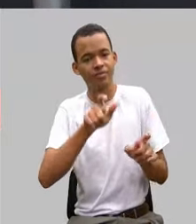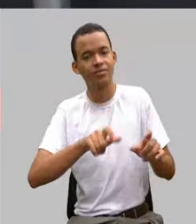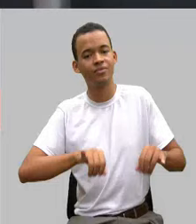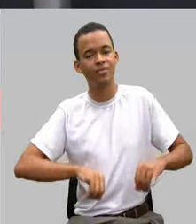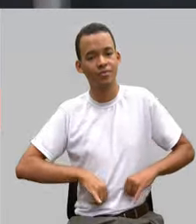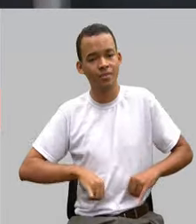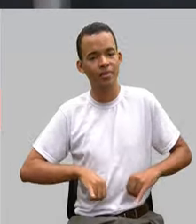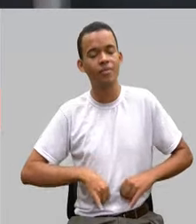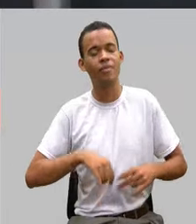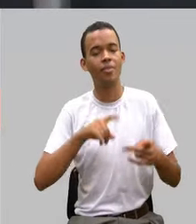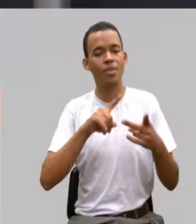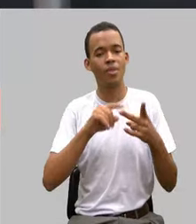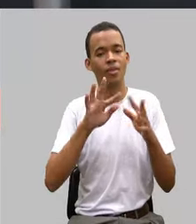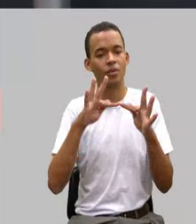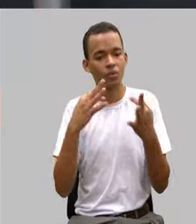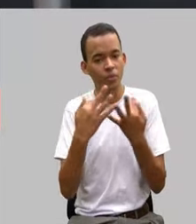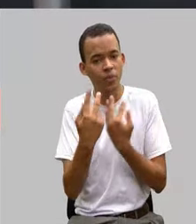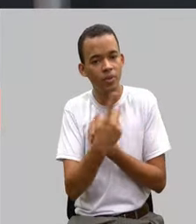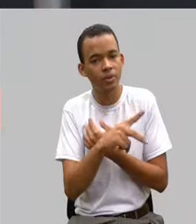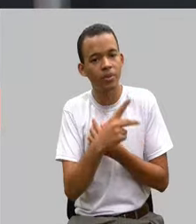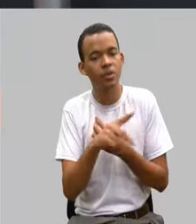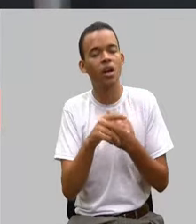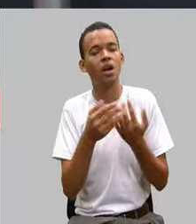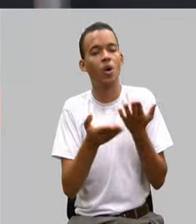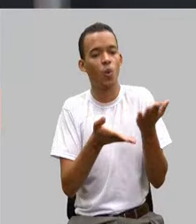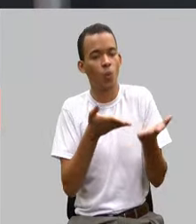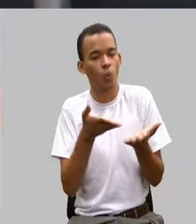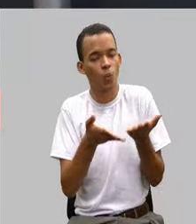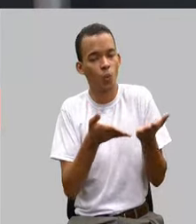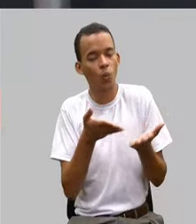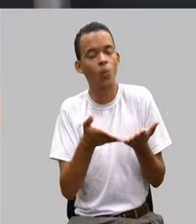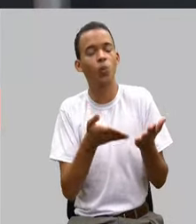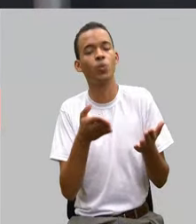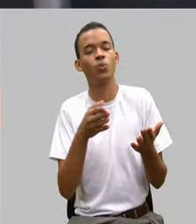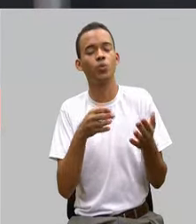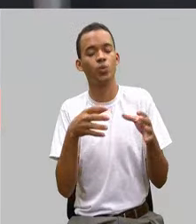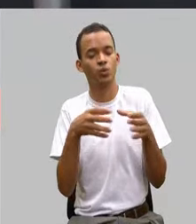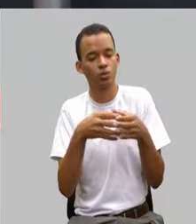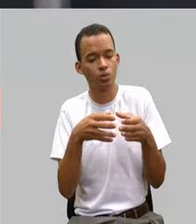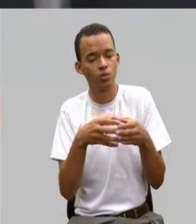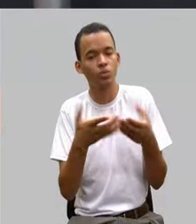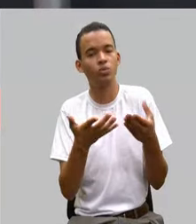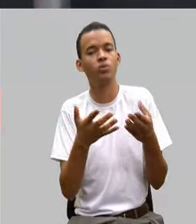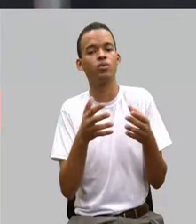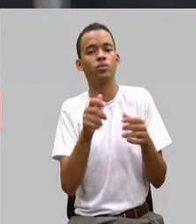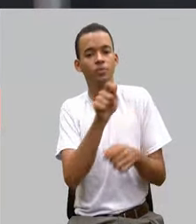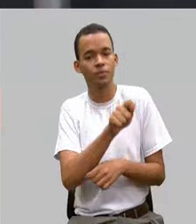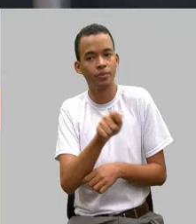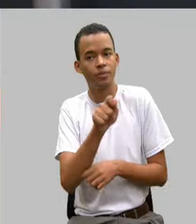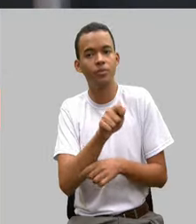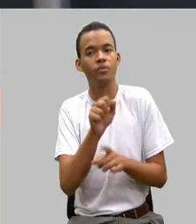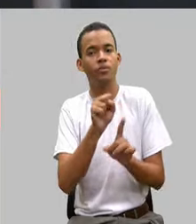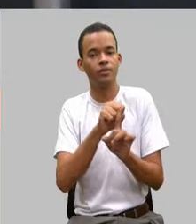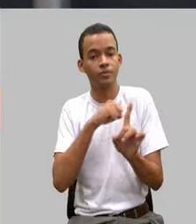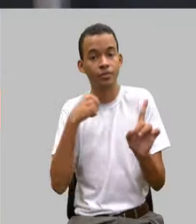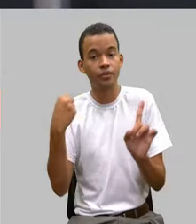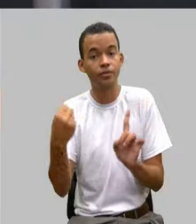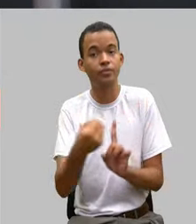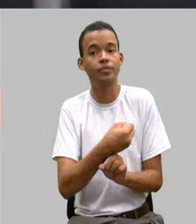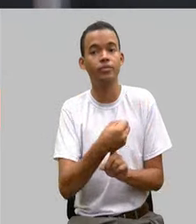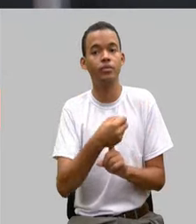cuidadores de famílias comunidades grupos associações da sociedade como um todo é necessário